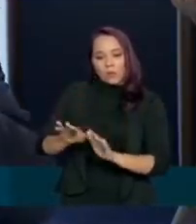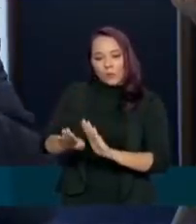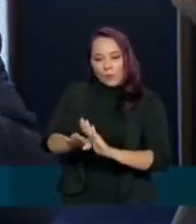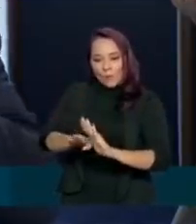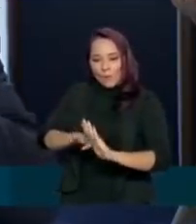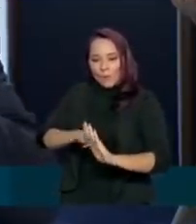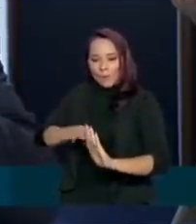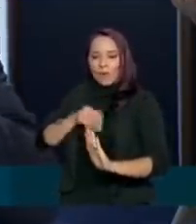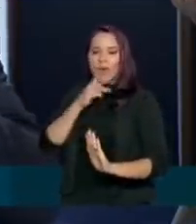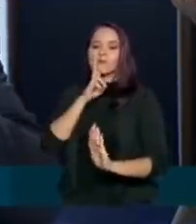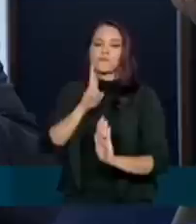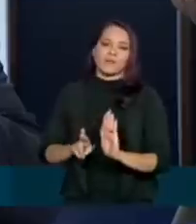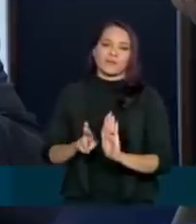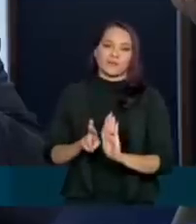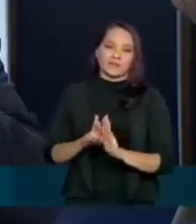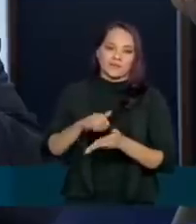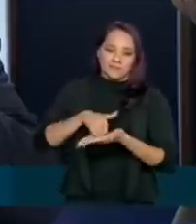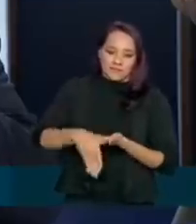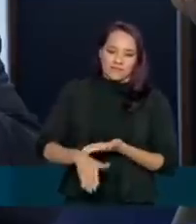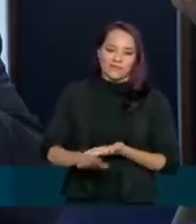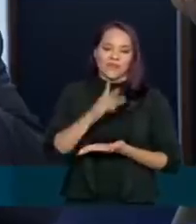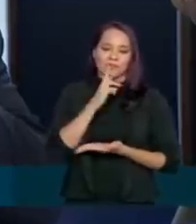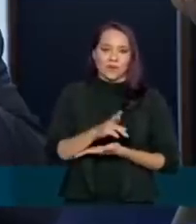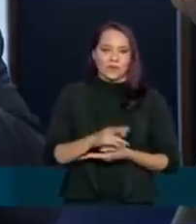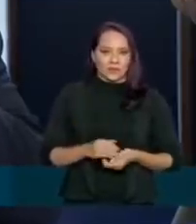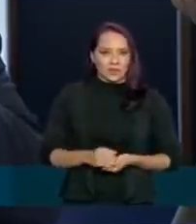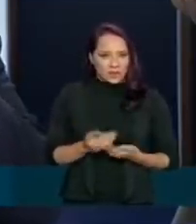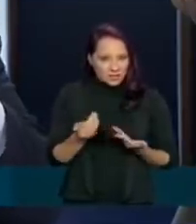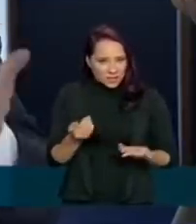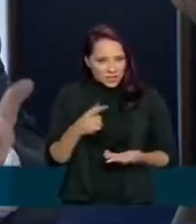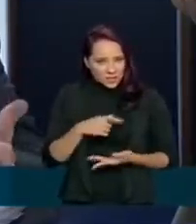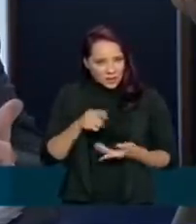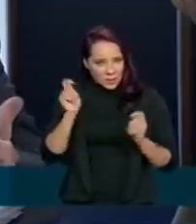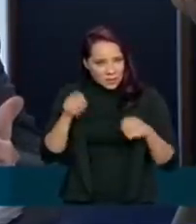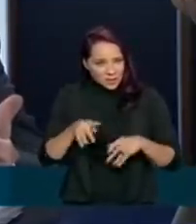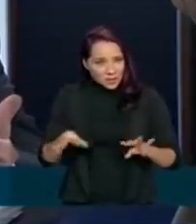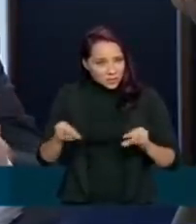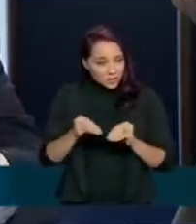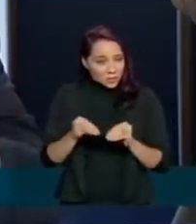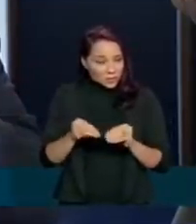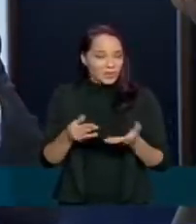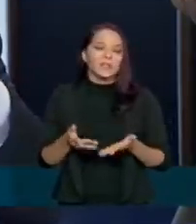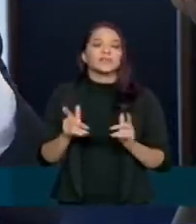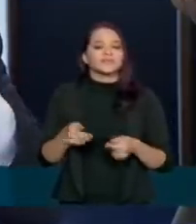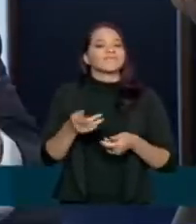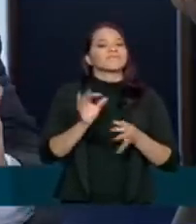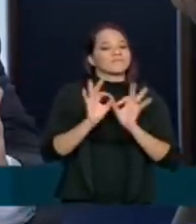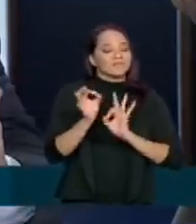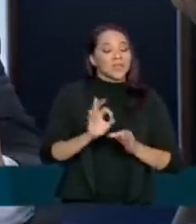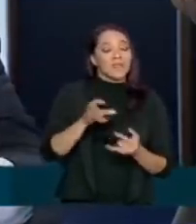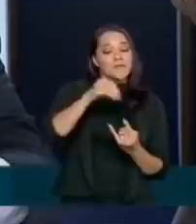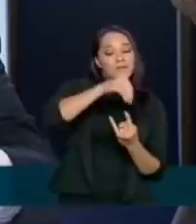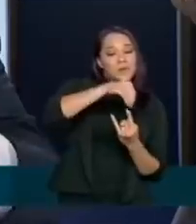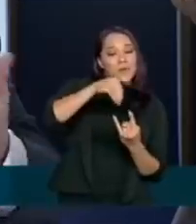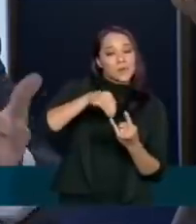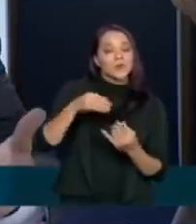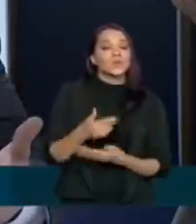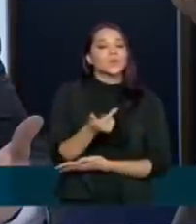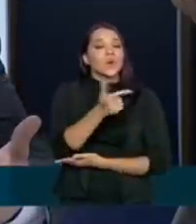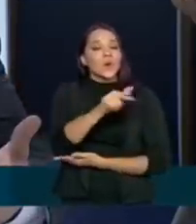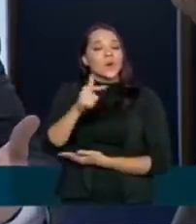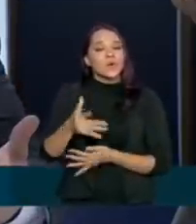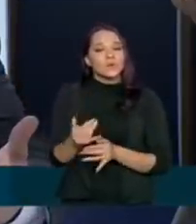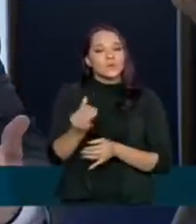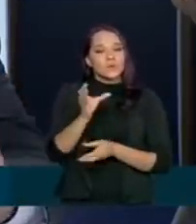um teste PCR. Será que a gente tem essa capacidade toda? Estamos nos preparando para isso. Para isso, a Fiocruz e outros